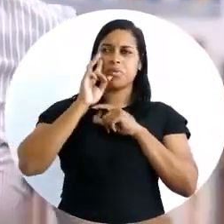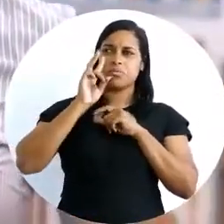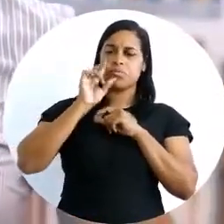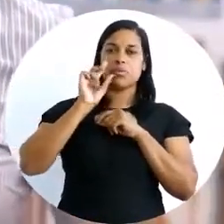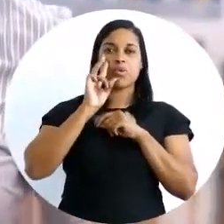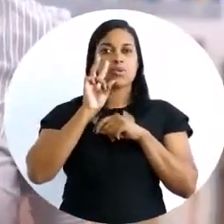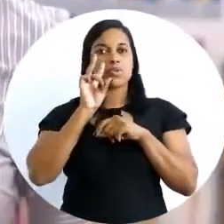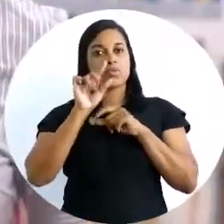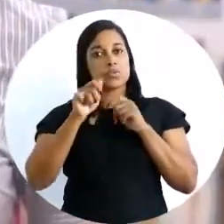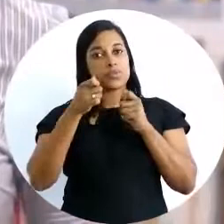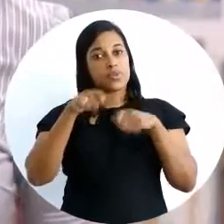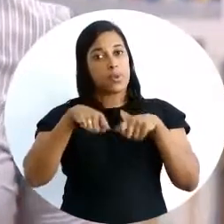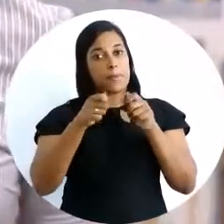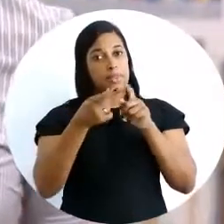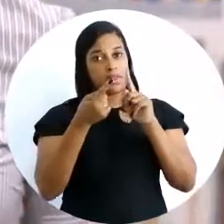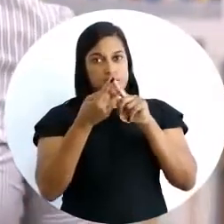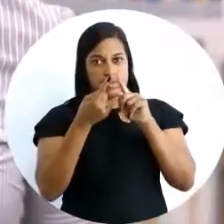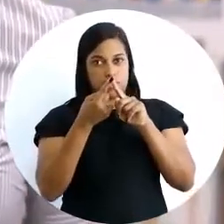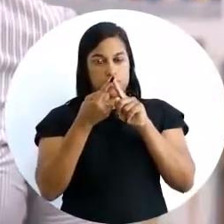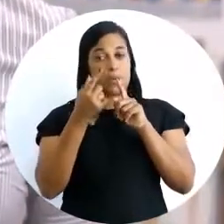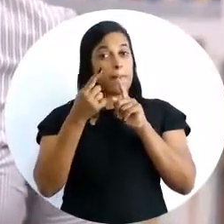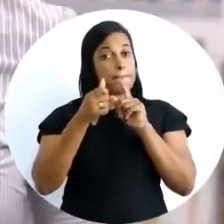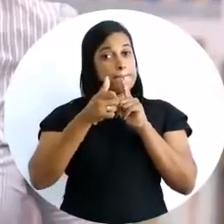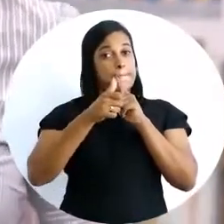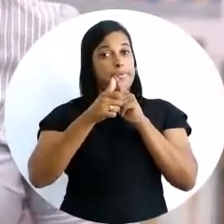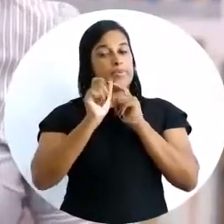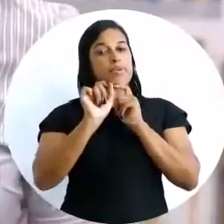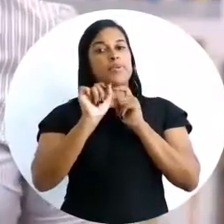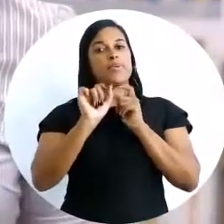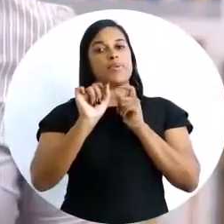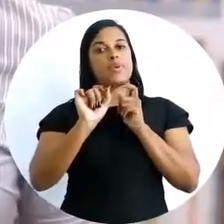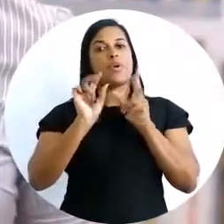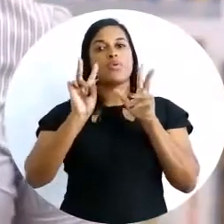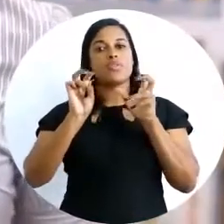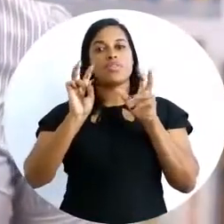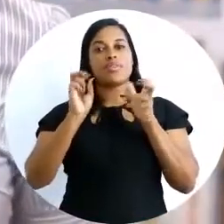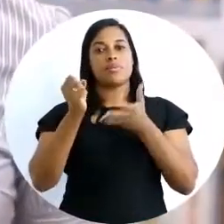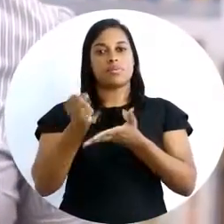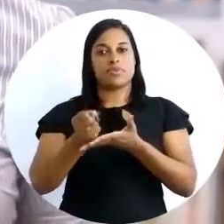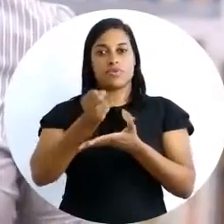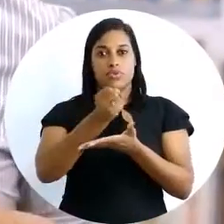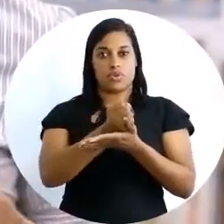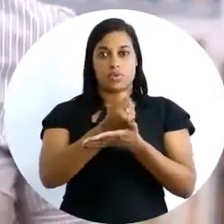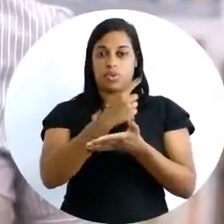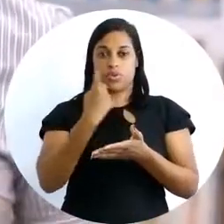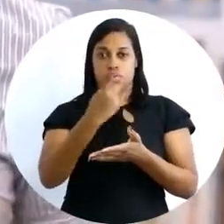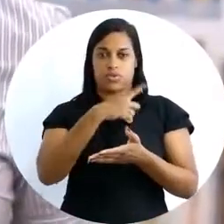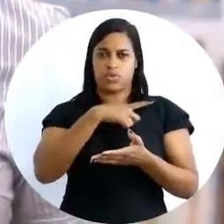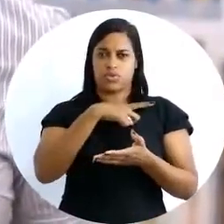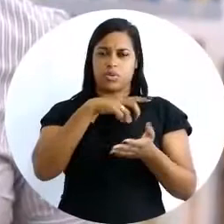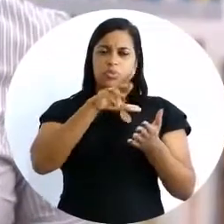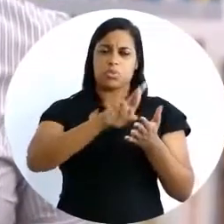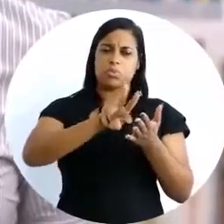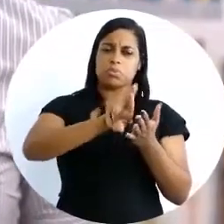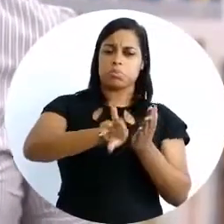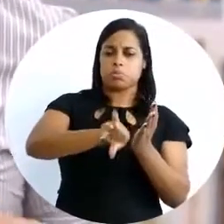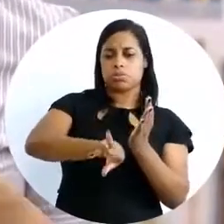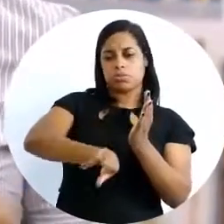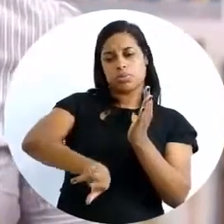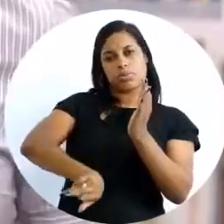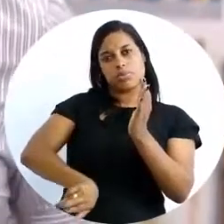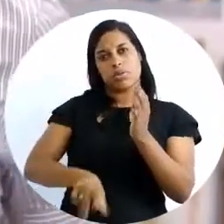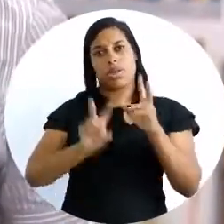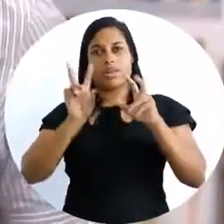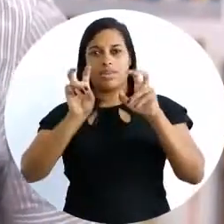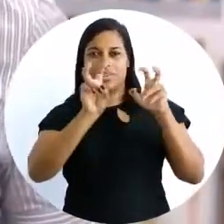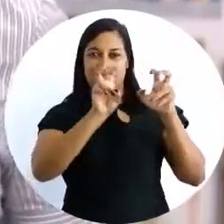o que nós vimos na competência 1. O primeiro ponto foram os tipos de documentos, que nós temos diversos tipos de documentos,